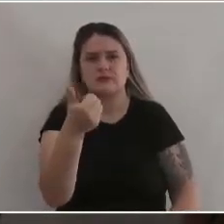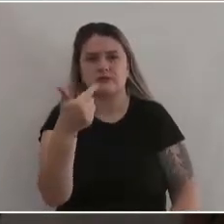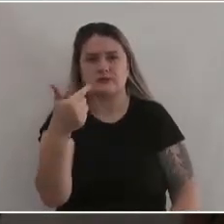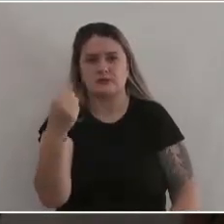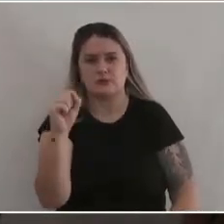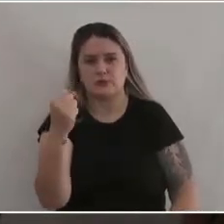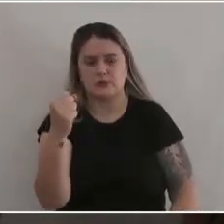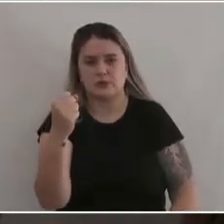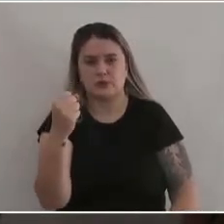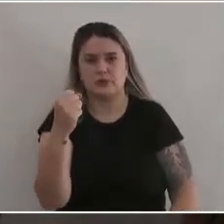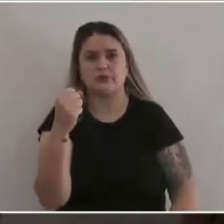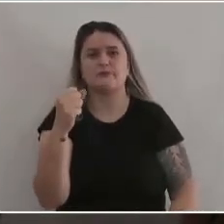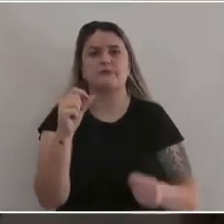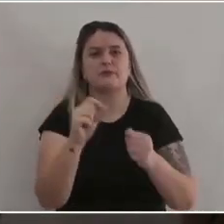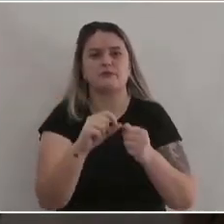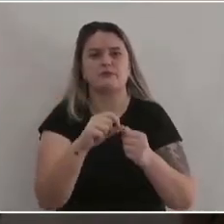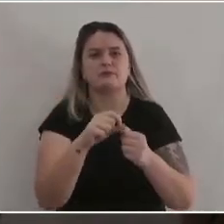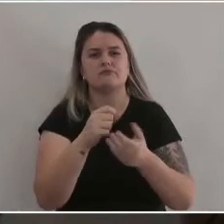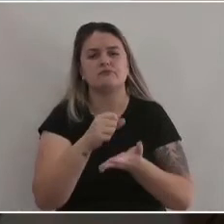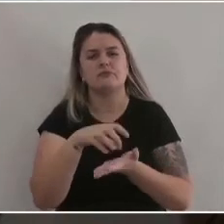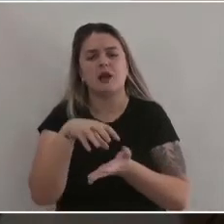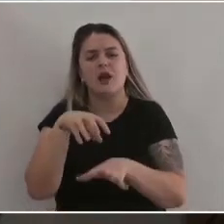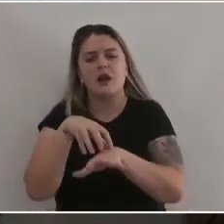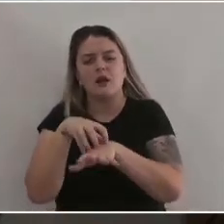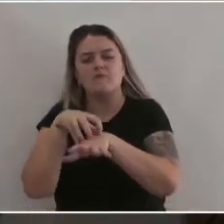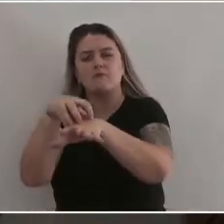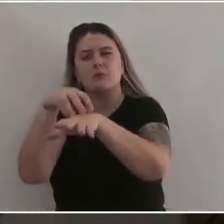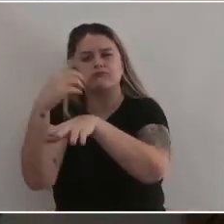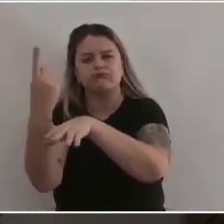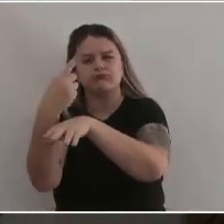6.628, procedimentos ambulatoriais foram